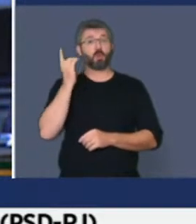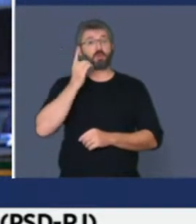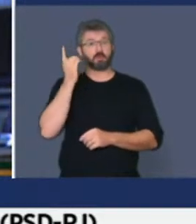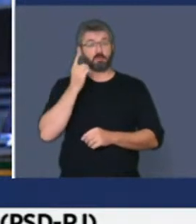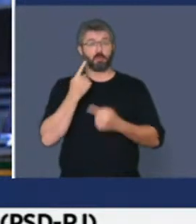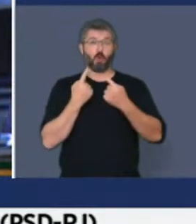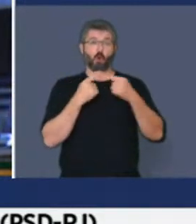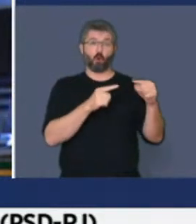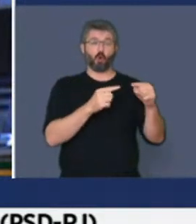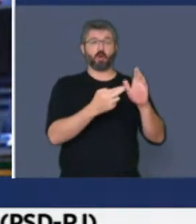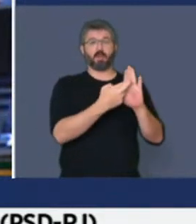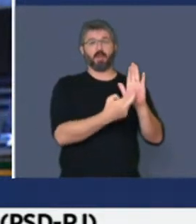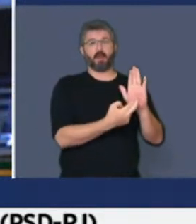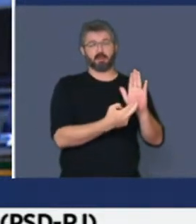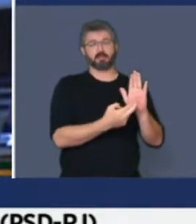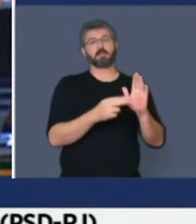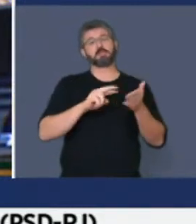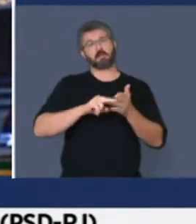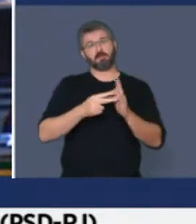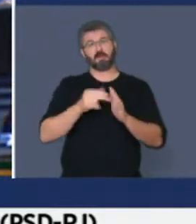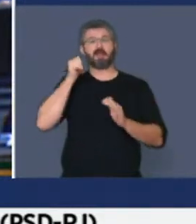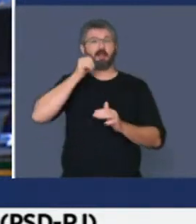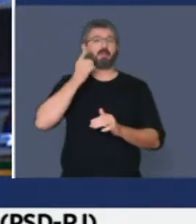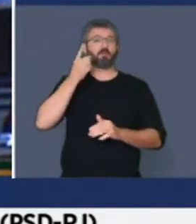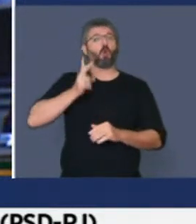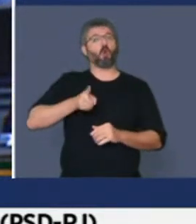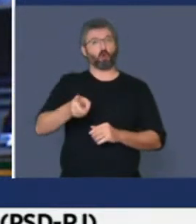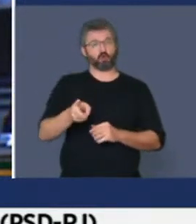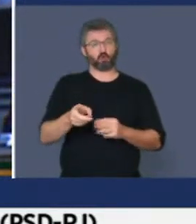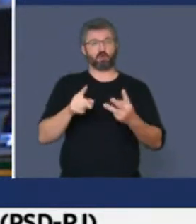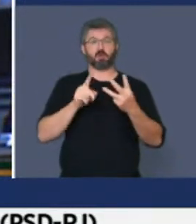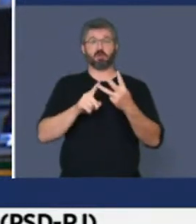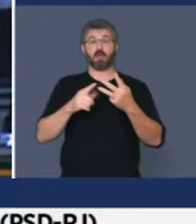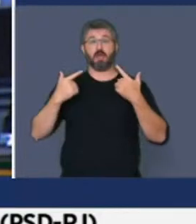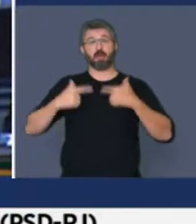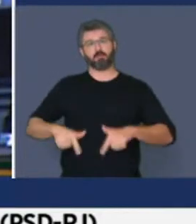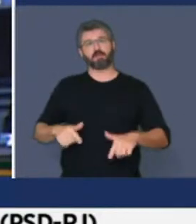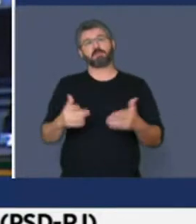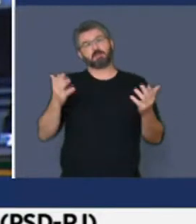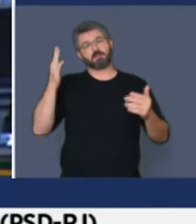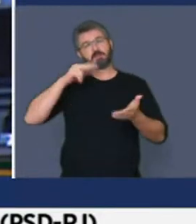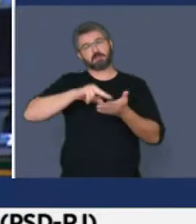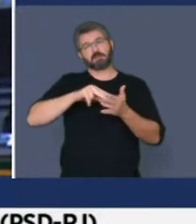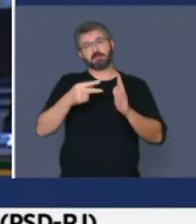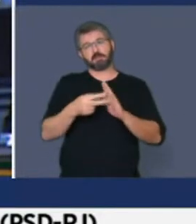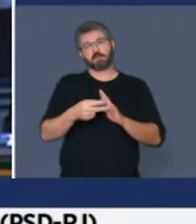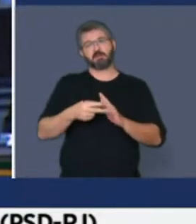não aplicação da pena. Okay. E a abstenção, okay, conta para